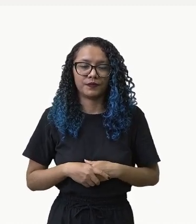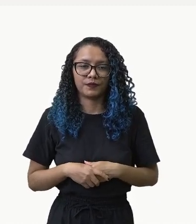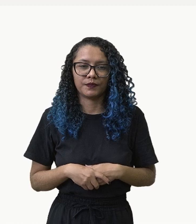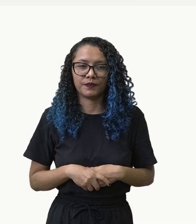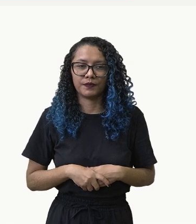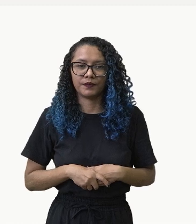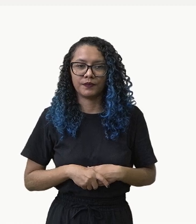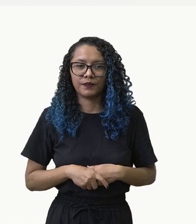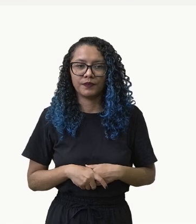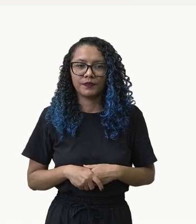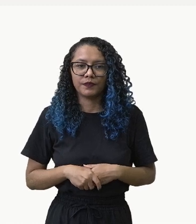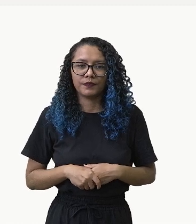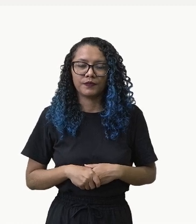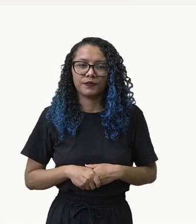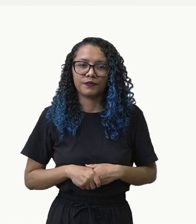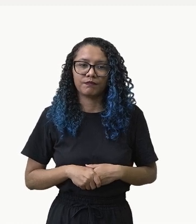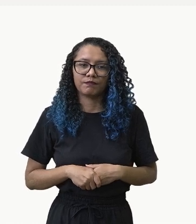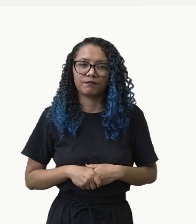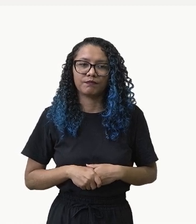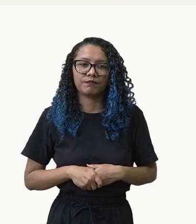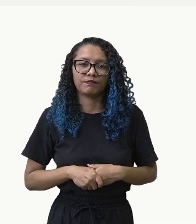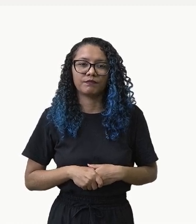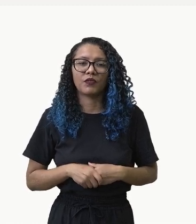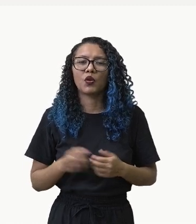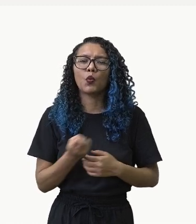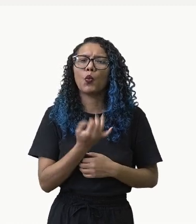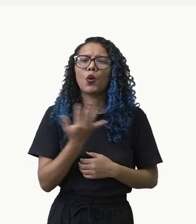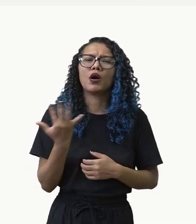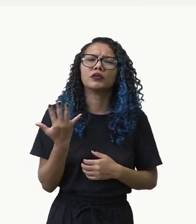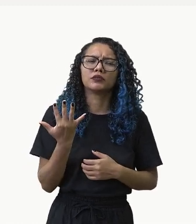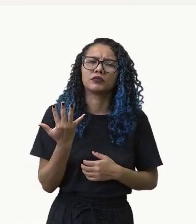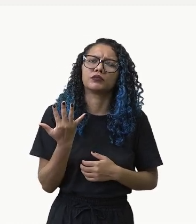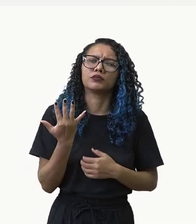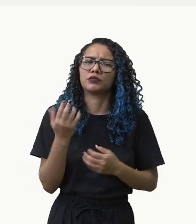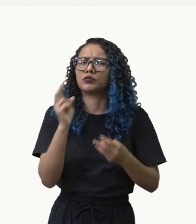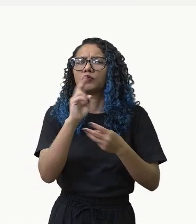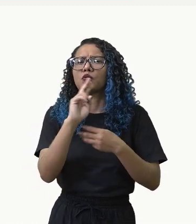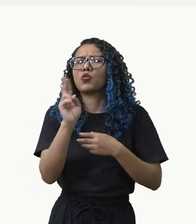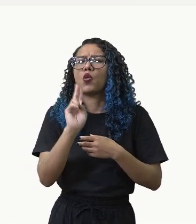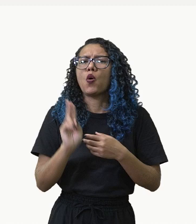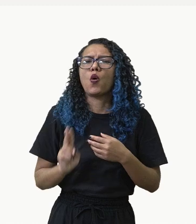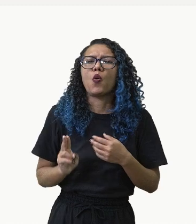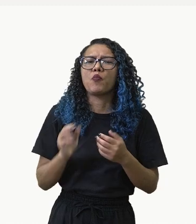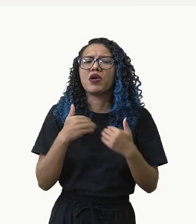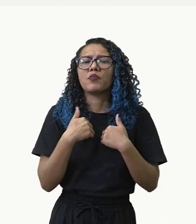E cocodrilos então Aqui nós temos Quantos nomes de animais